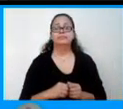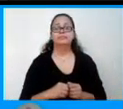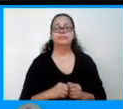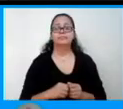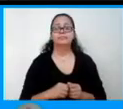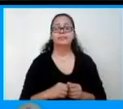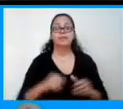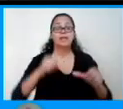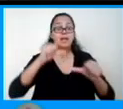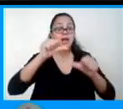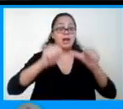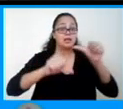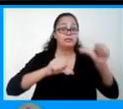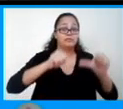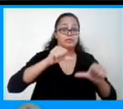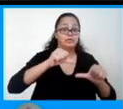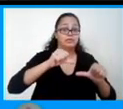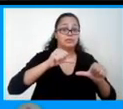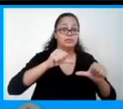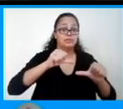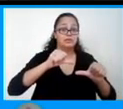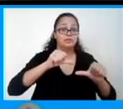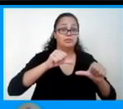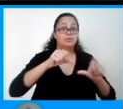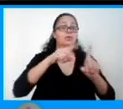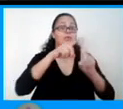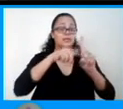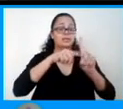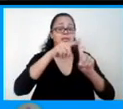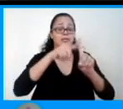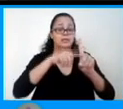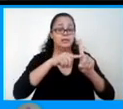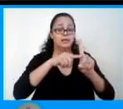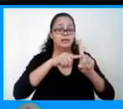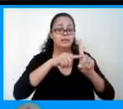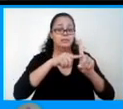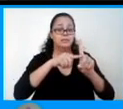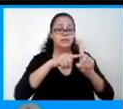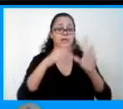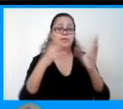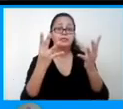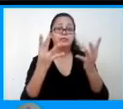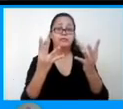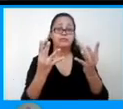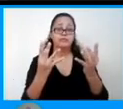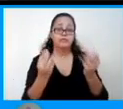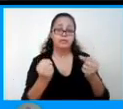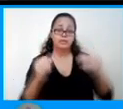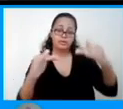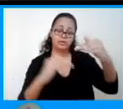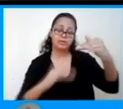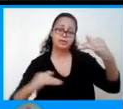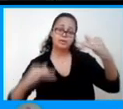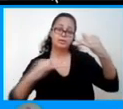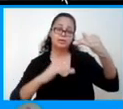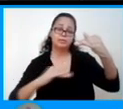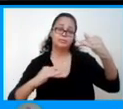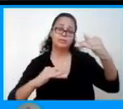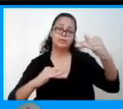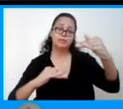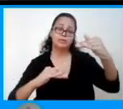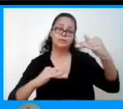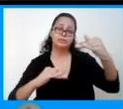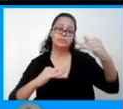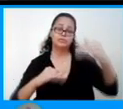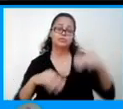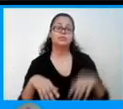inversão térmica, o ar frio ele fica preso aqui na região mais baixa da nossa atmosfera e